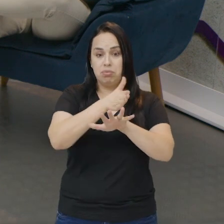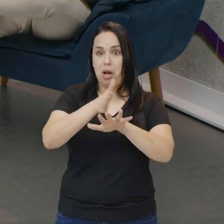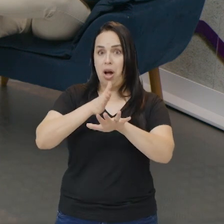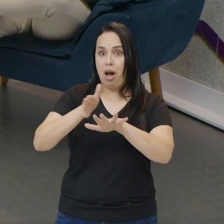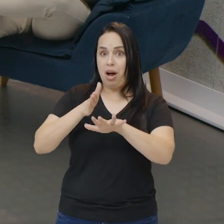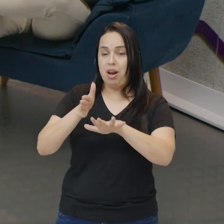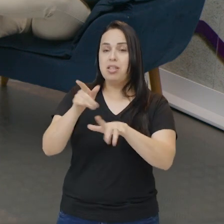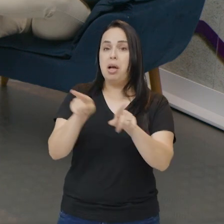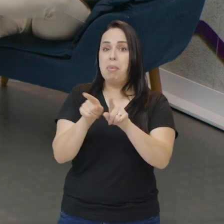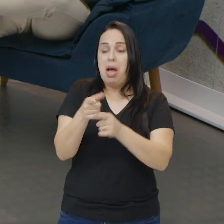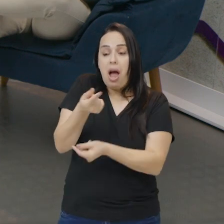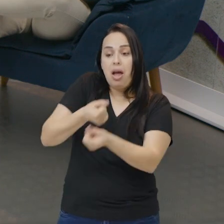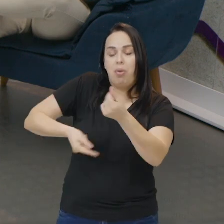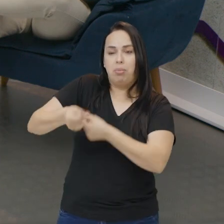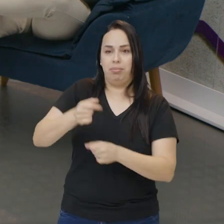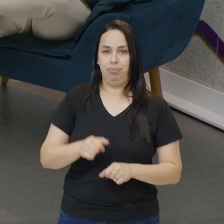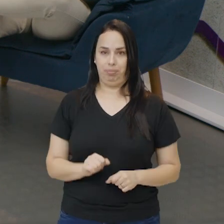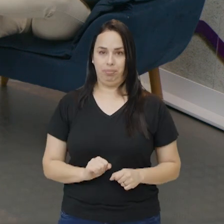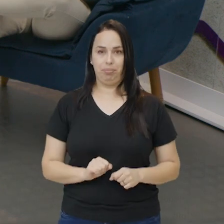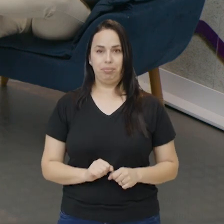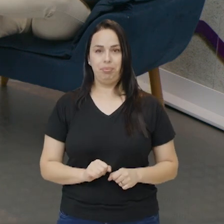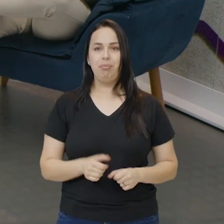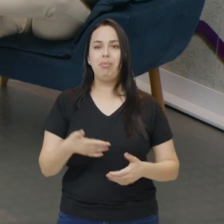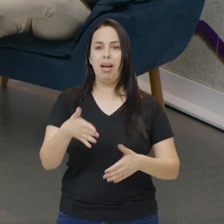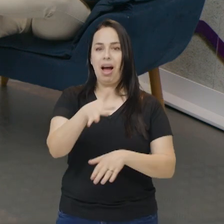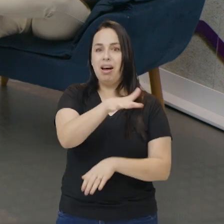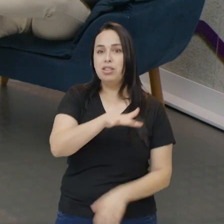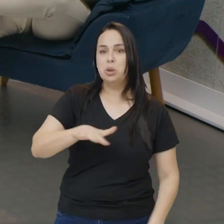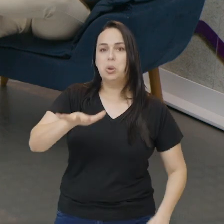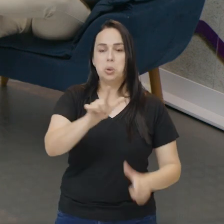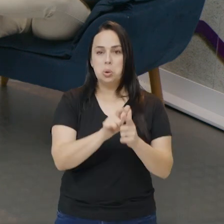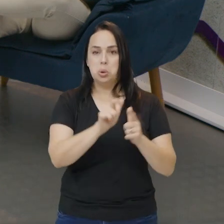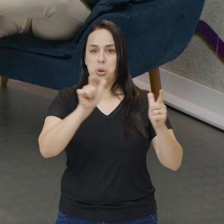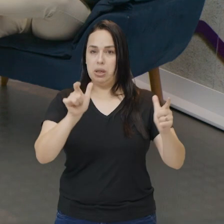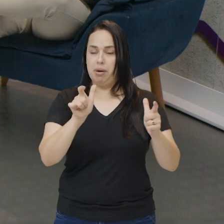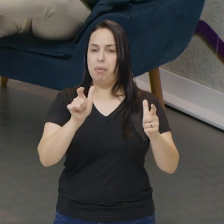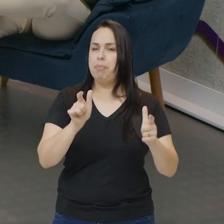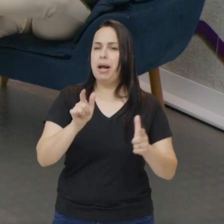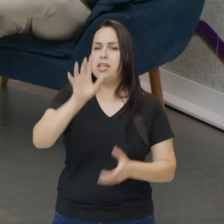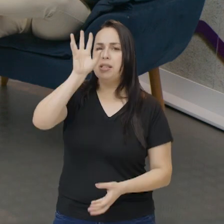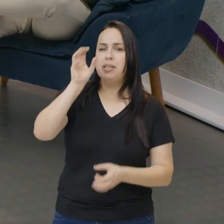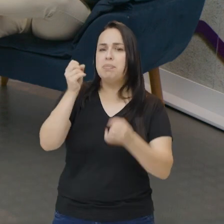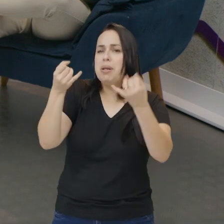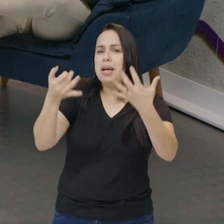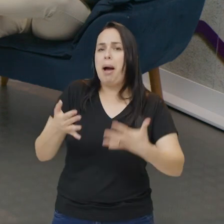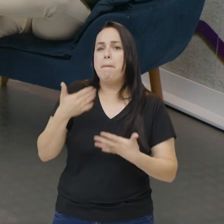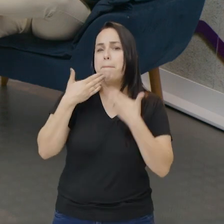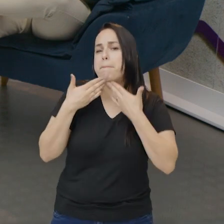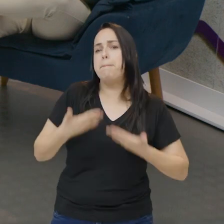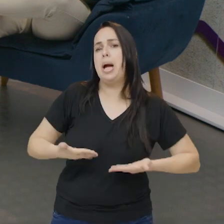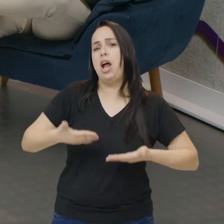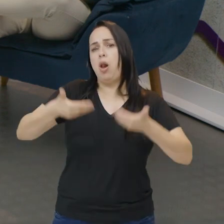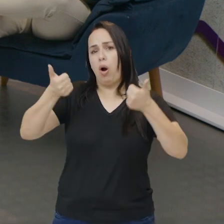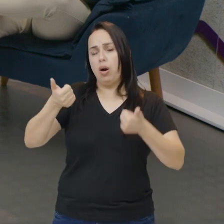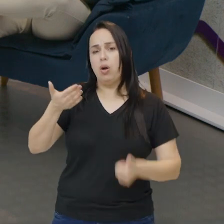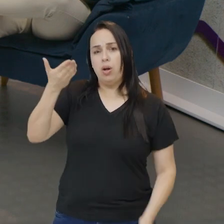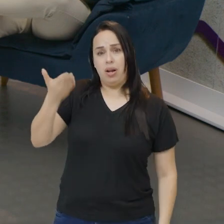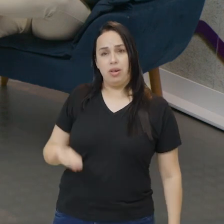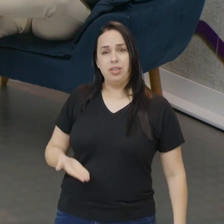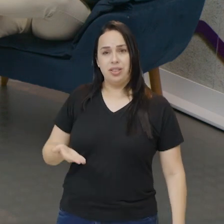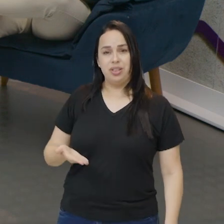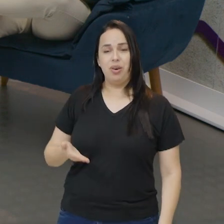muitos setores da economia. E essa área tem um vasto campo de atuação. Para explanar melhor sobre esse profissional